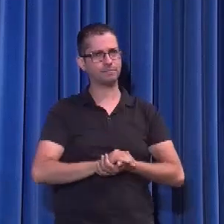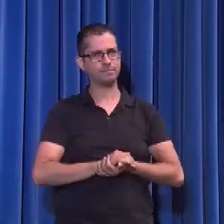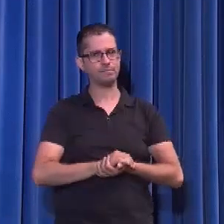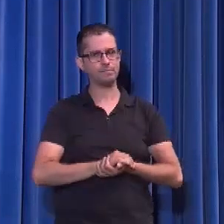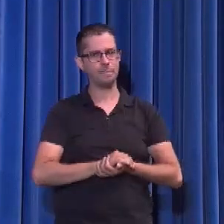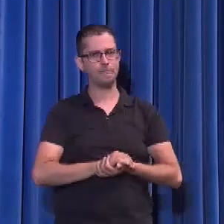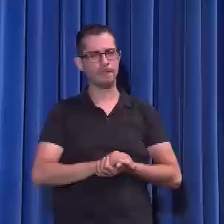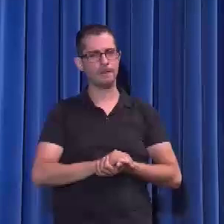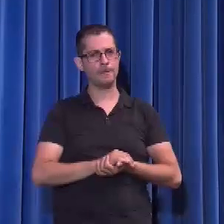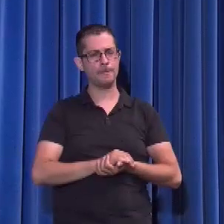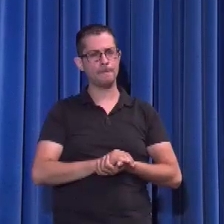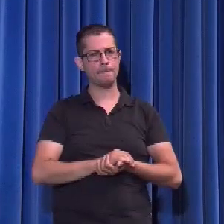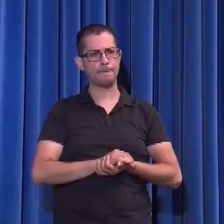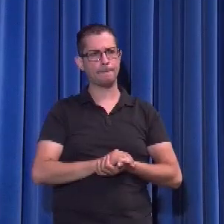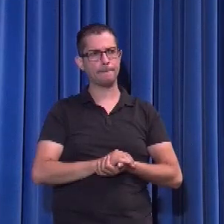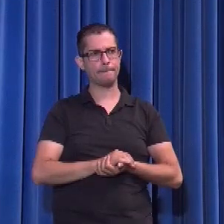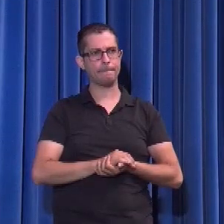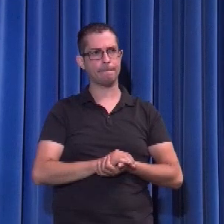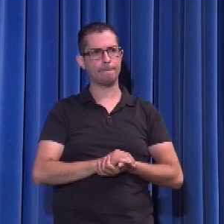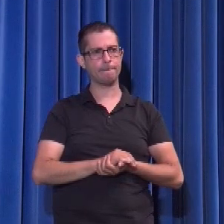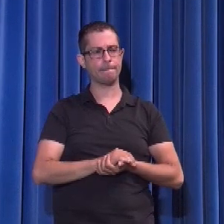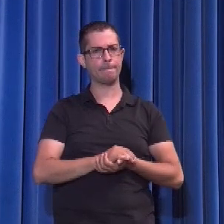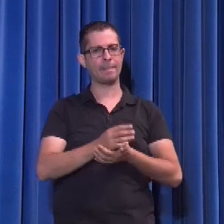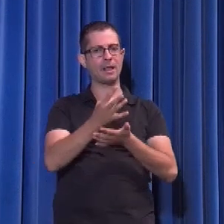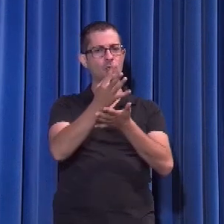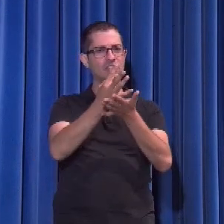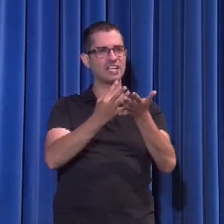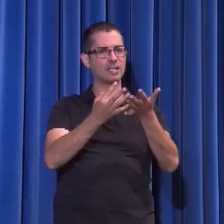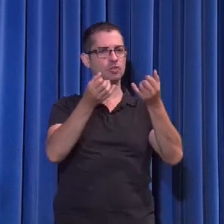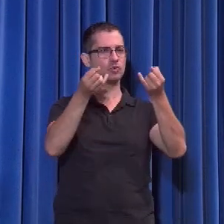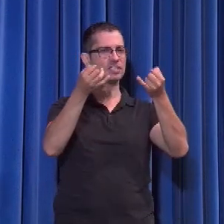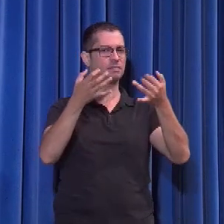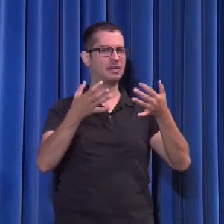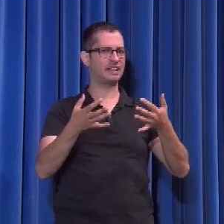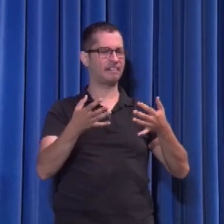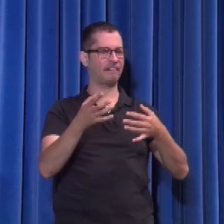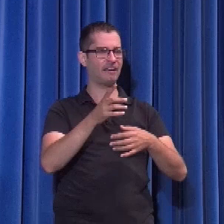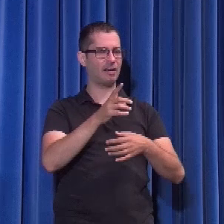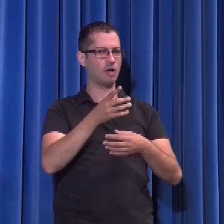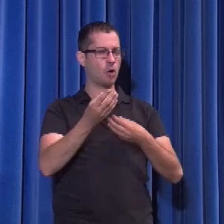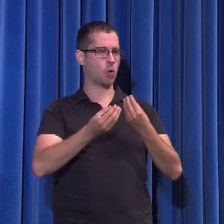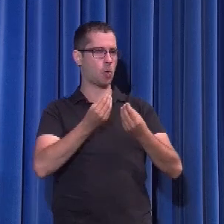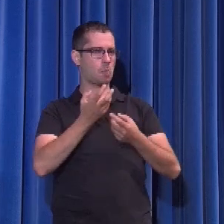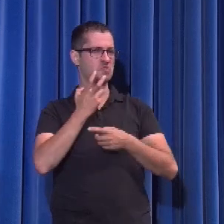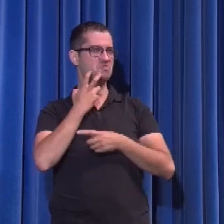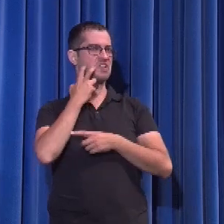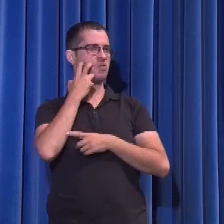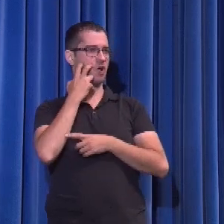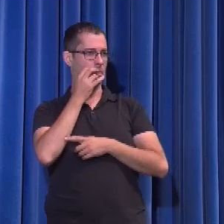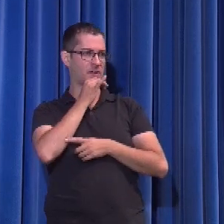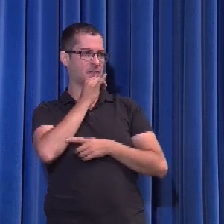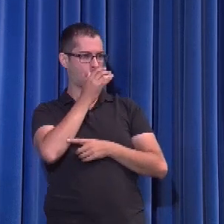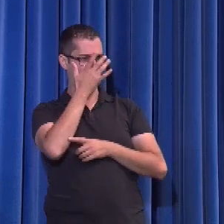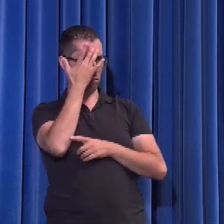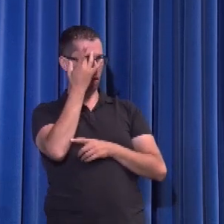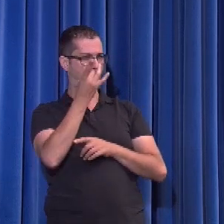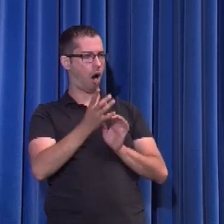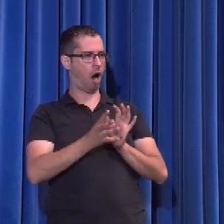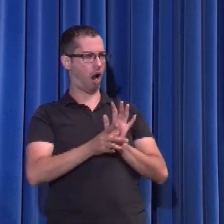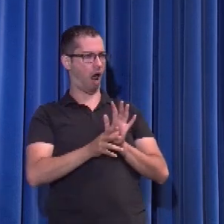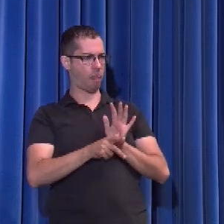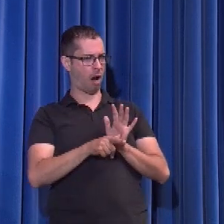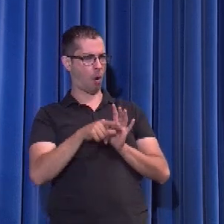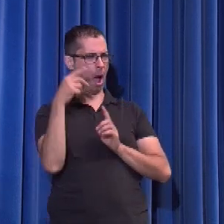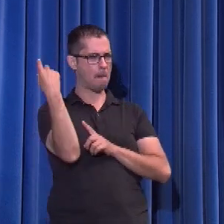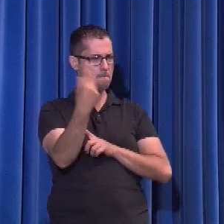O texto diz assim, como se envergonha o ladrão quando o apanham, assim se